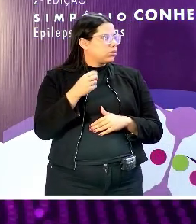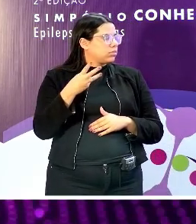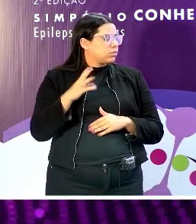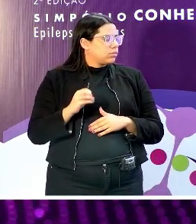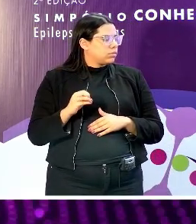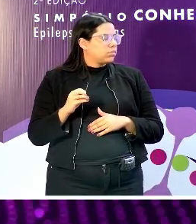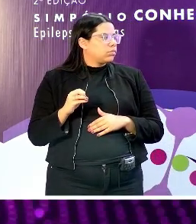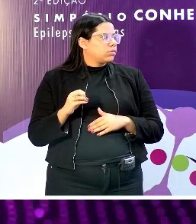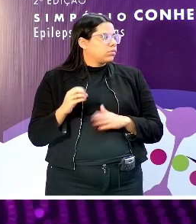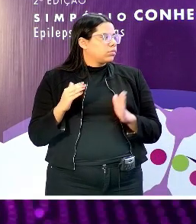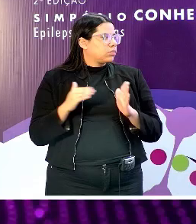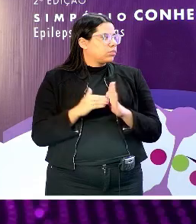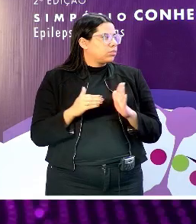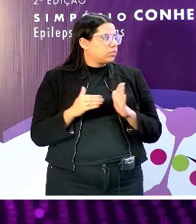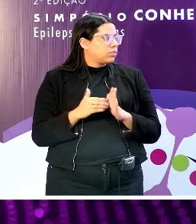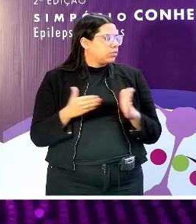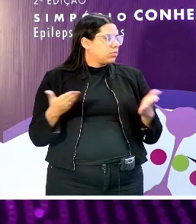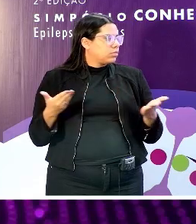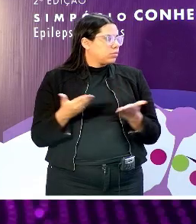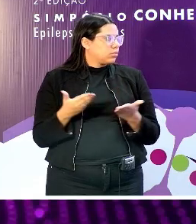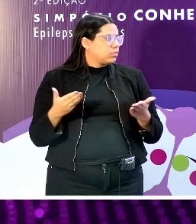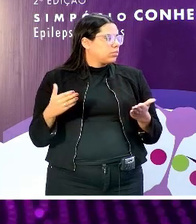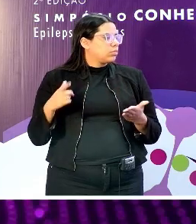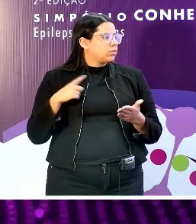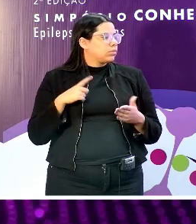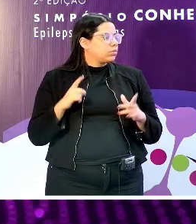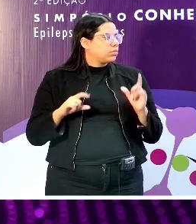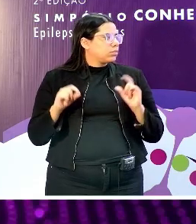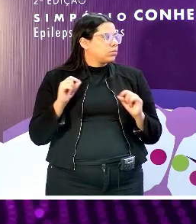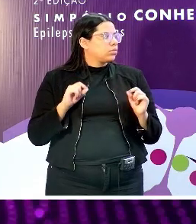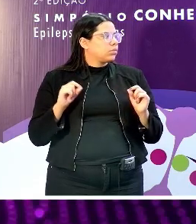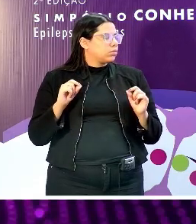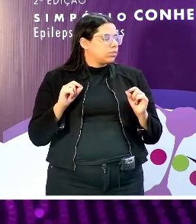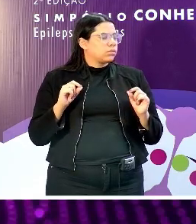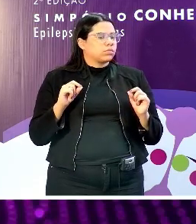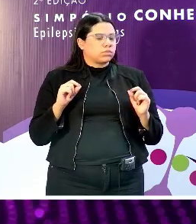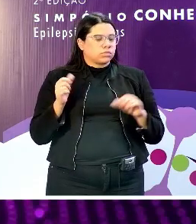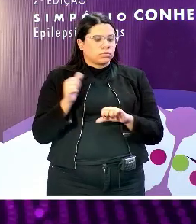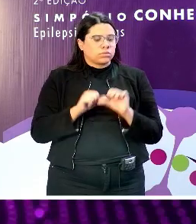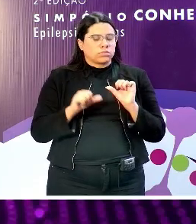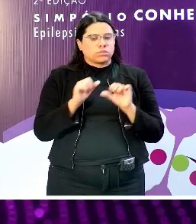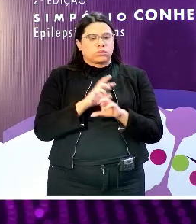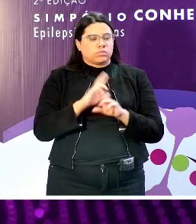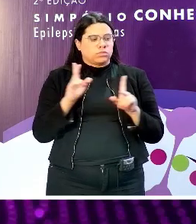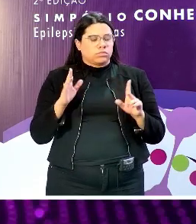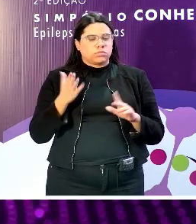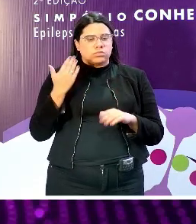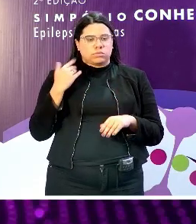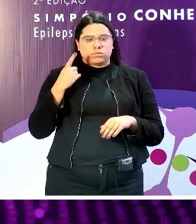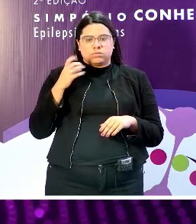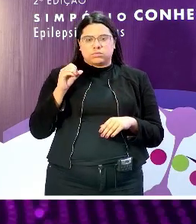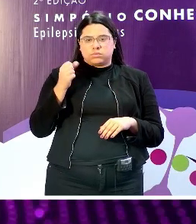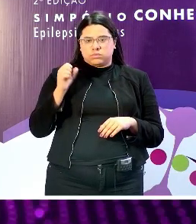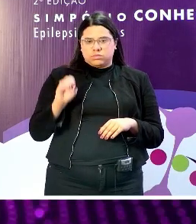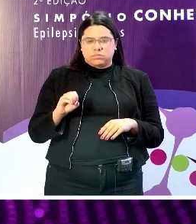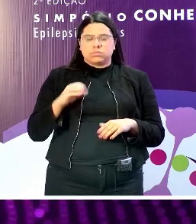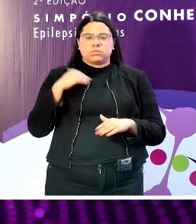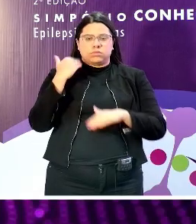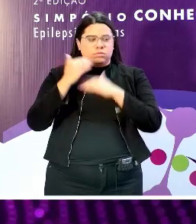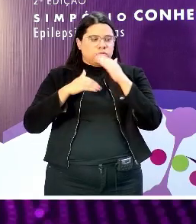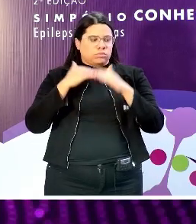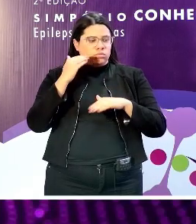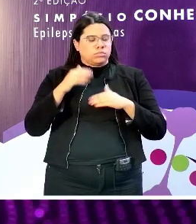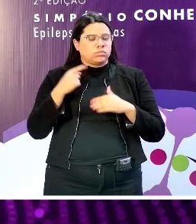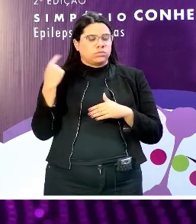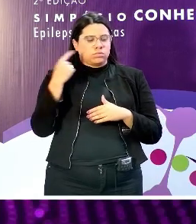até os dias de hoje, e a gente teve um boom gigantesco, né, a partir da década de 80, no desenvolvimento desses